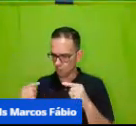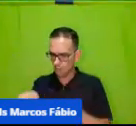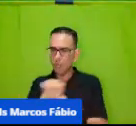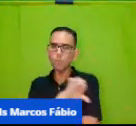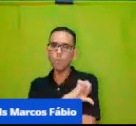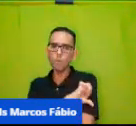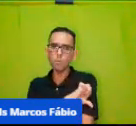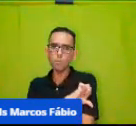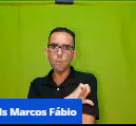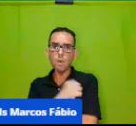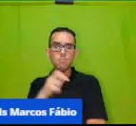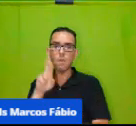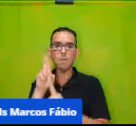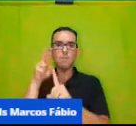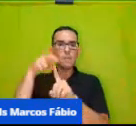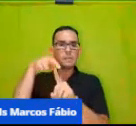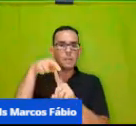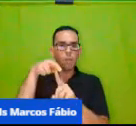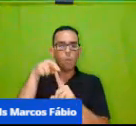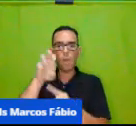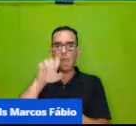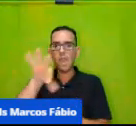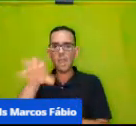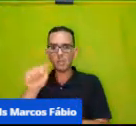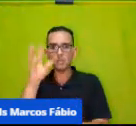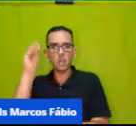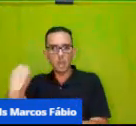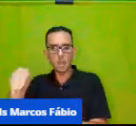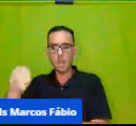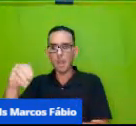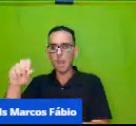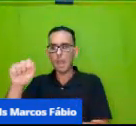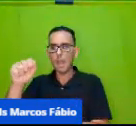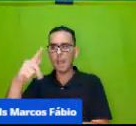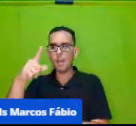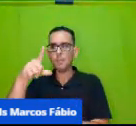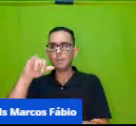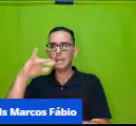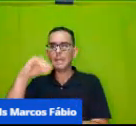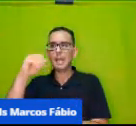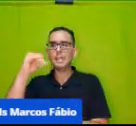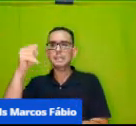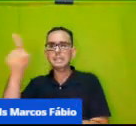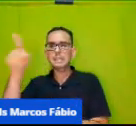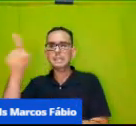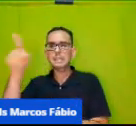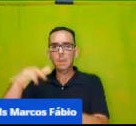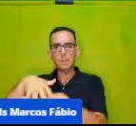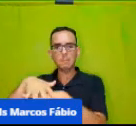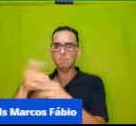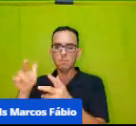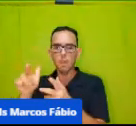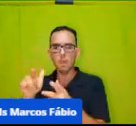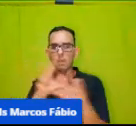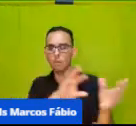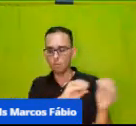tem um referencial para o EJA de aplicações, né? Nós olhamos lá e ponderamos